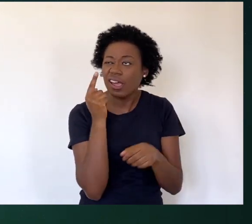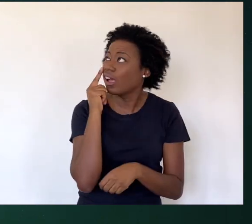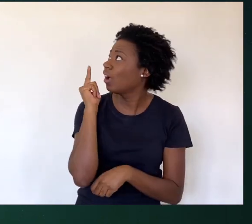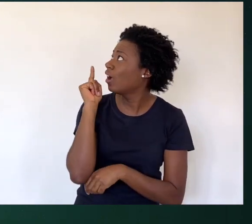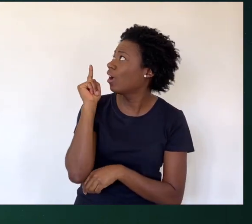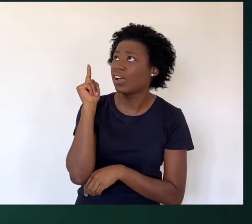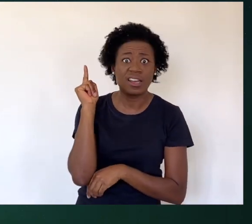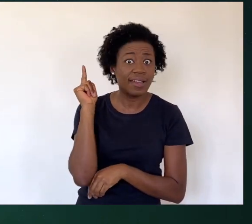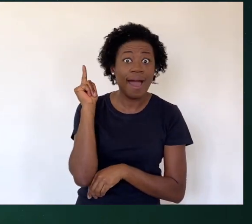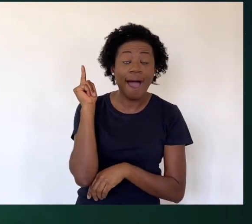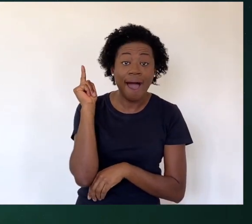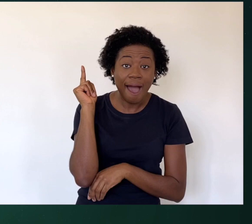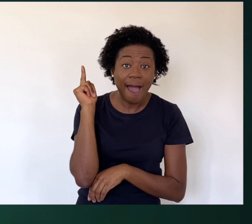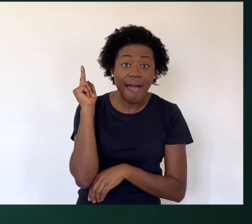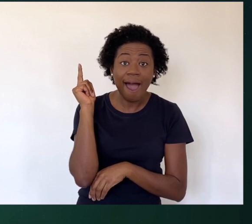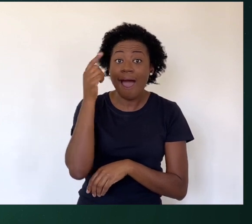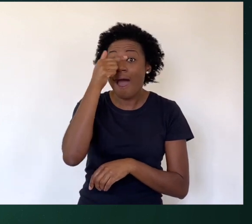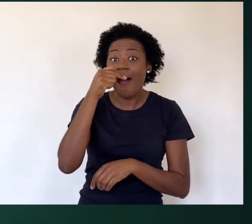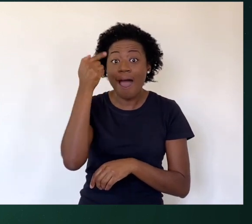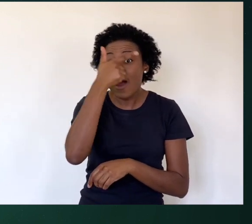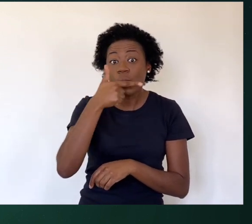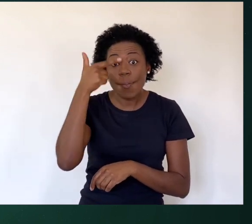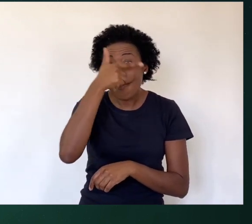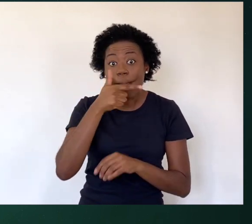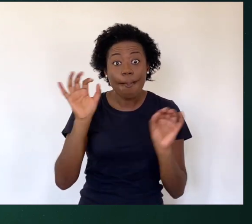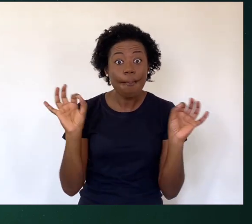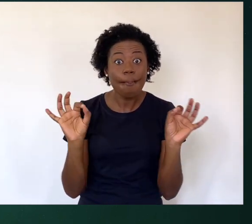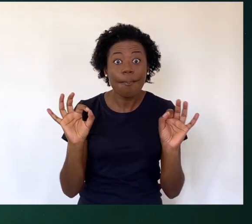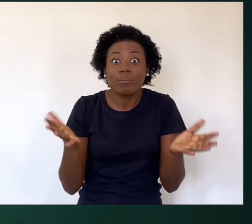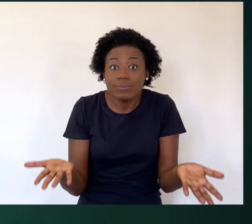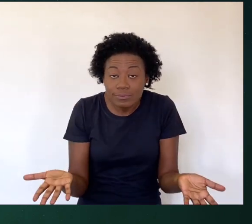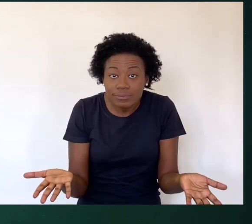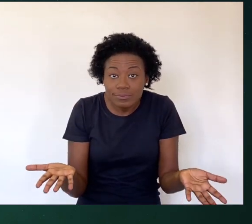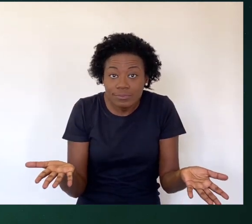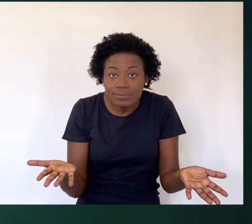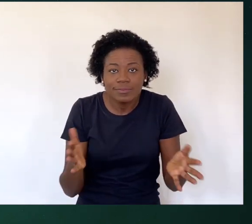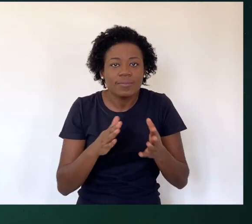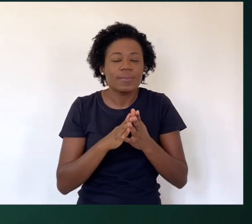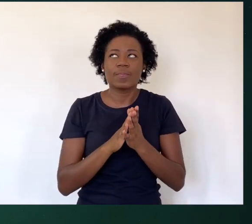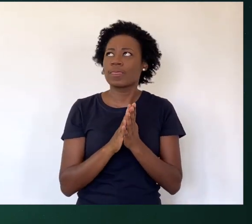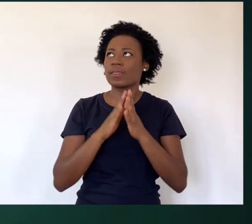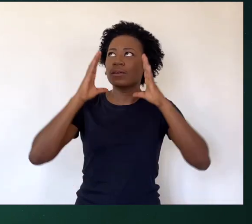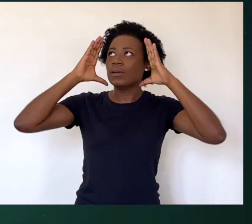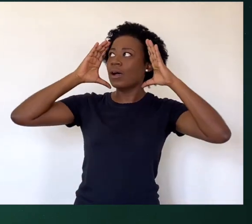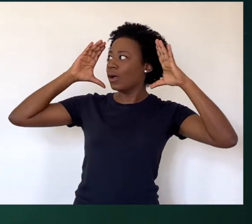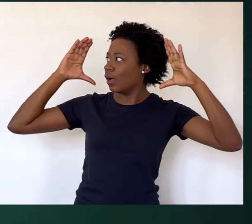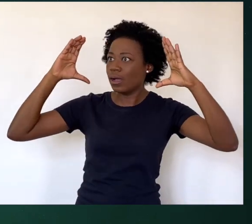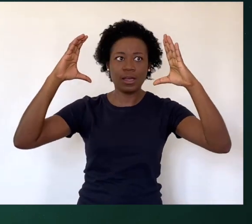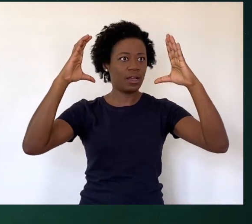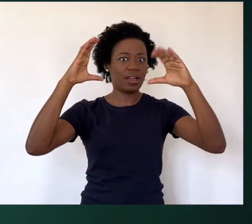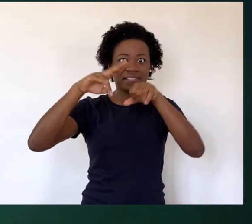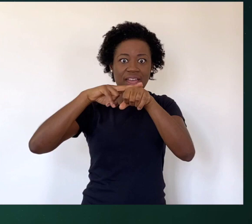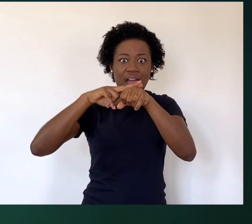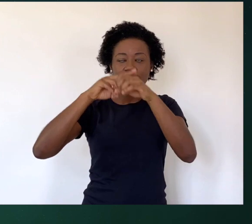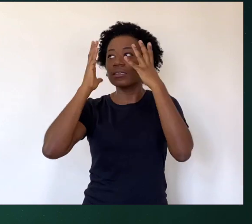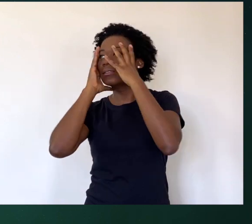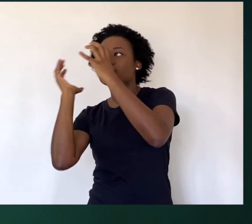ficar. Não tem mais nariz. Vai embora, grande rosto